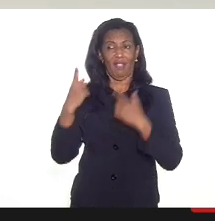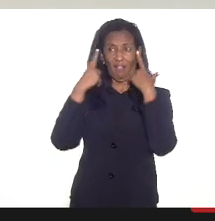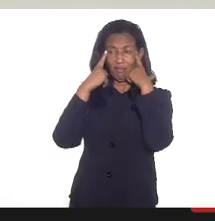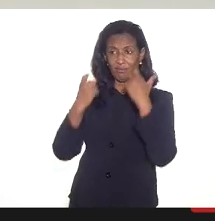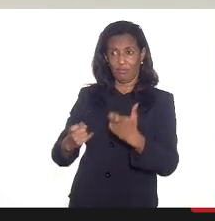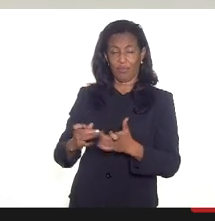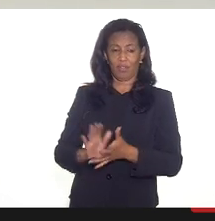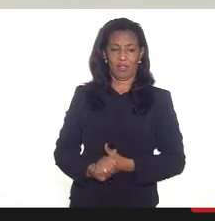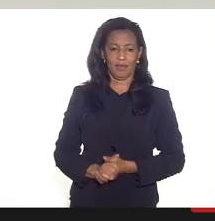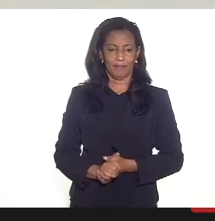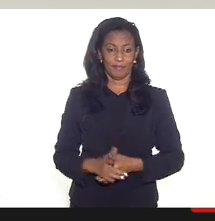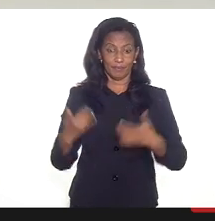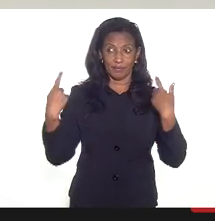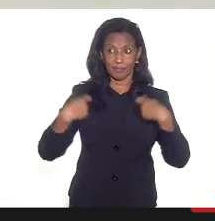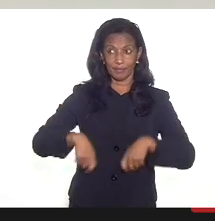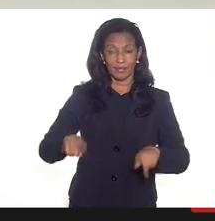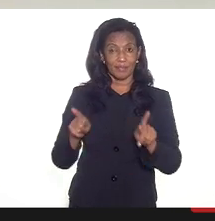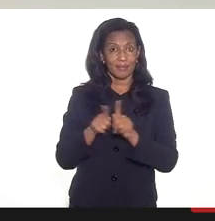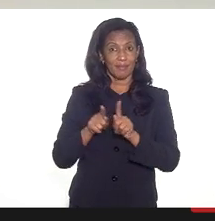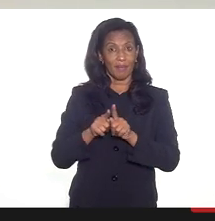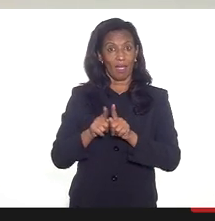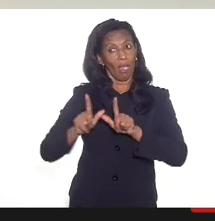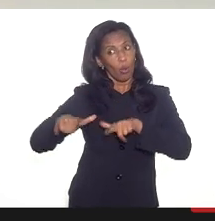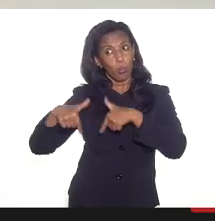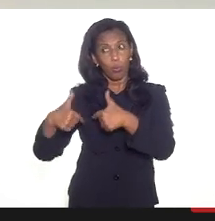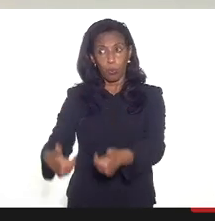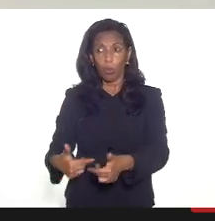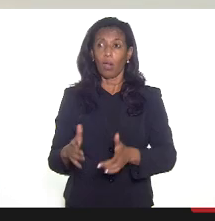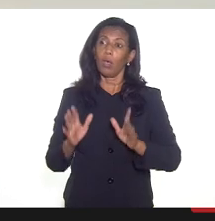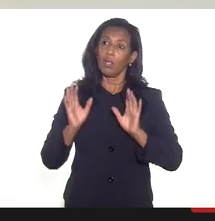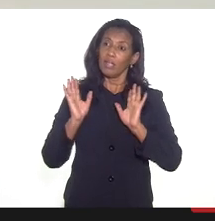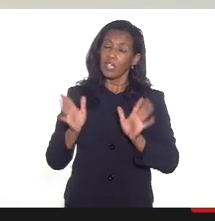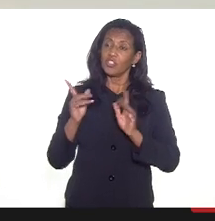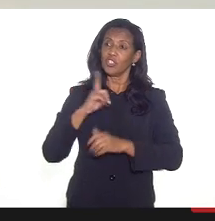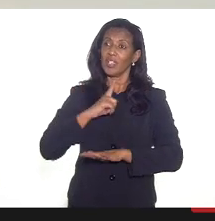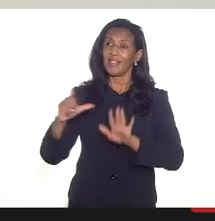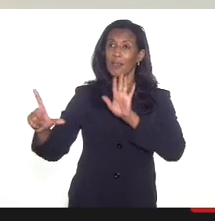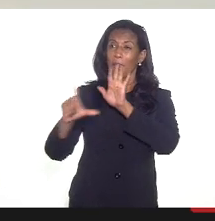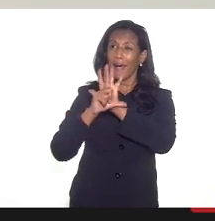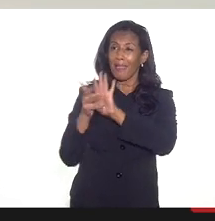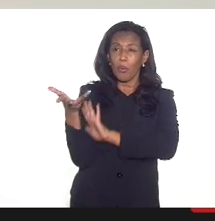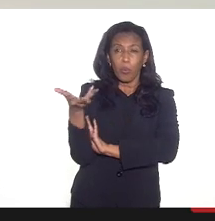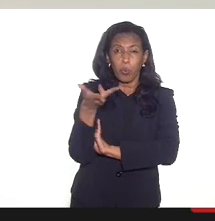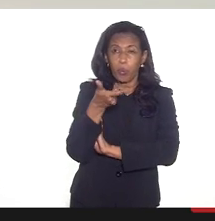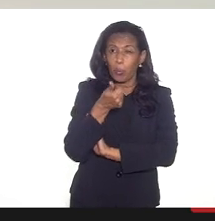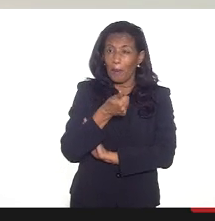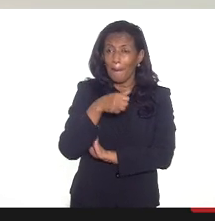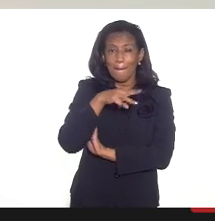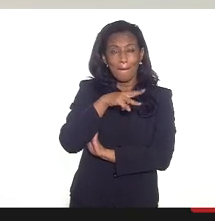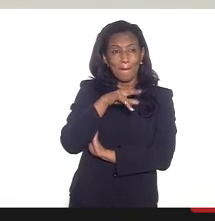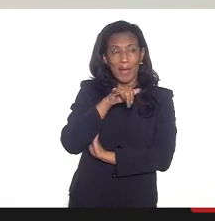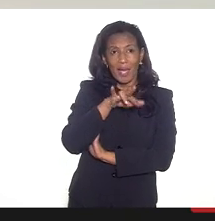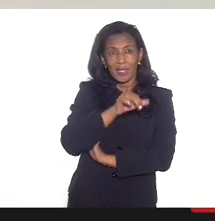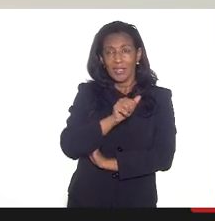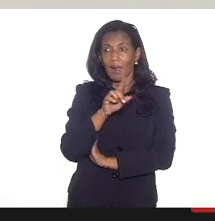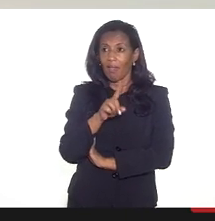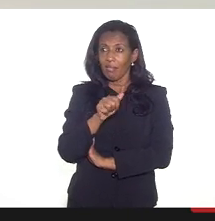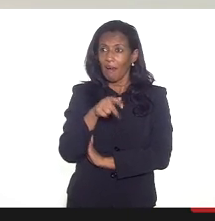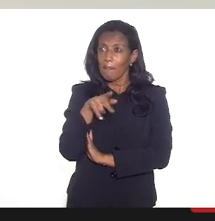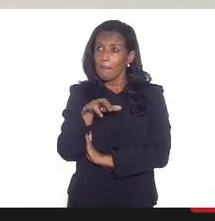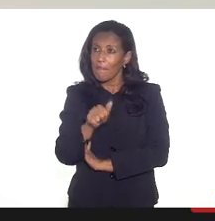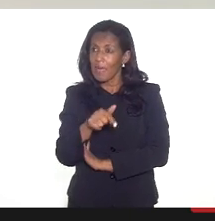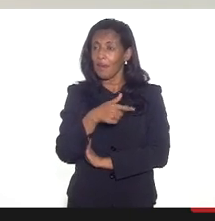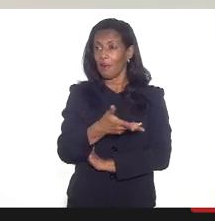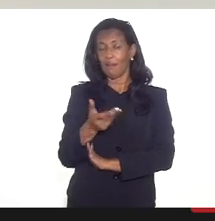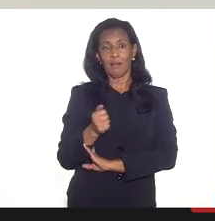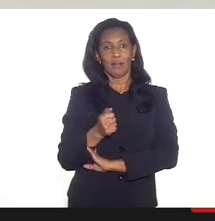violência. Mas o que a gente precisa mesmo é colocar em prática o que a gente já tem. A gente tem uma lei maravilhosa, a nossa Lei Maria da Penha. Mas para